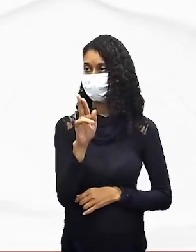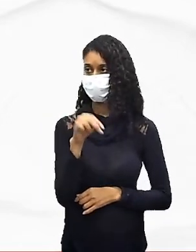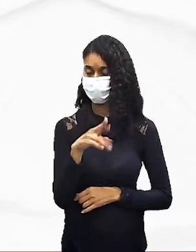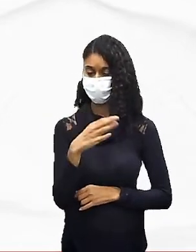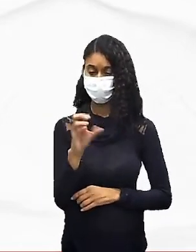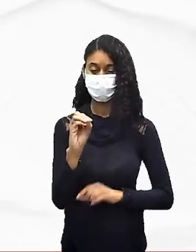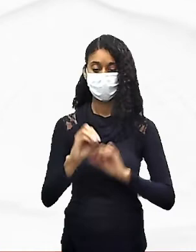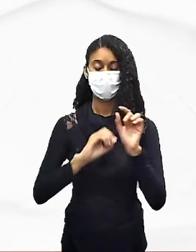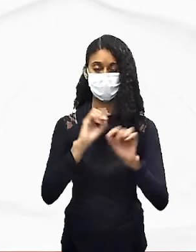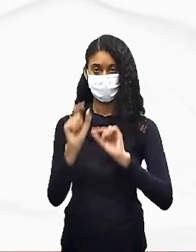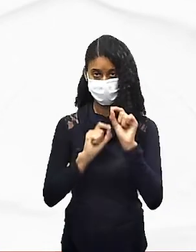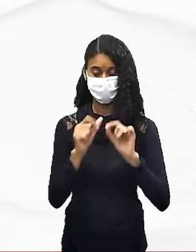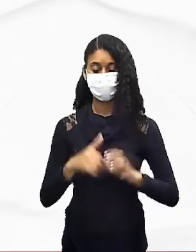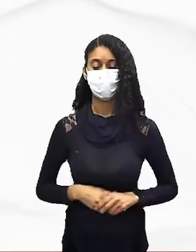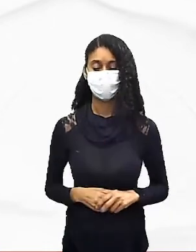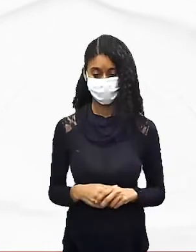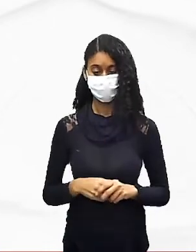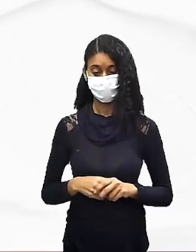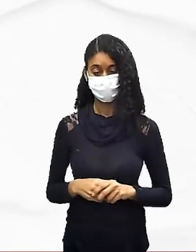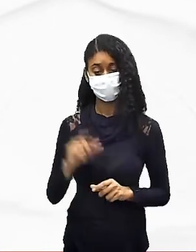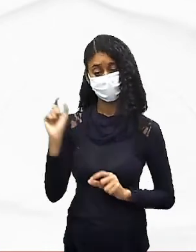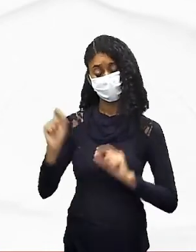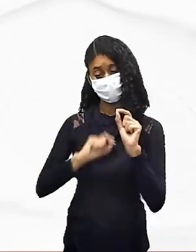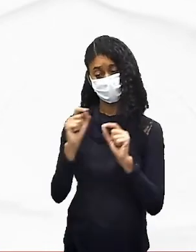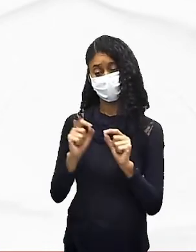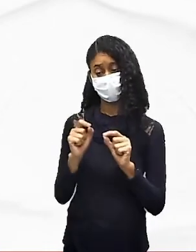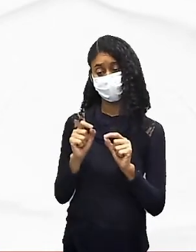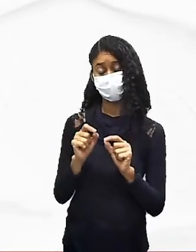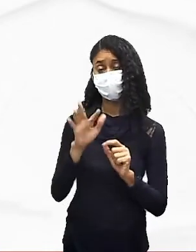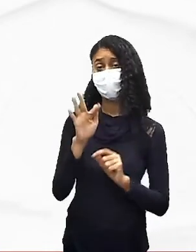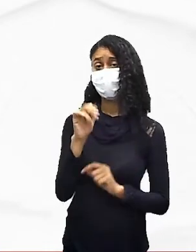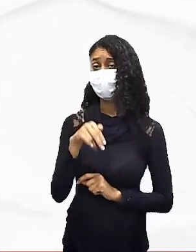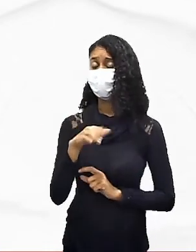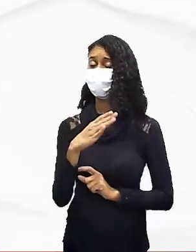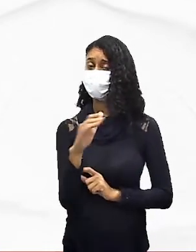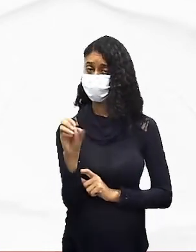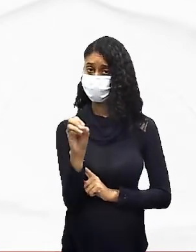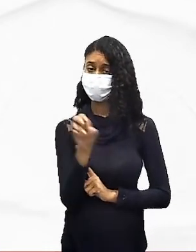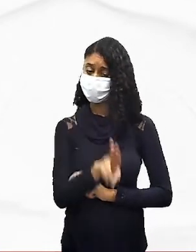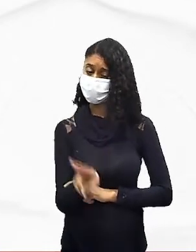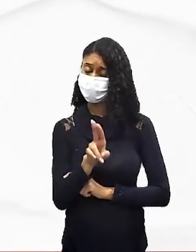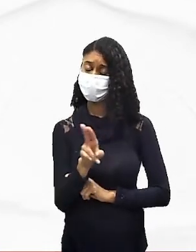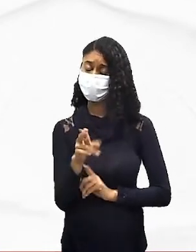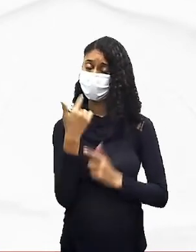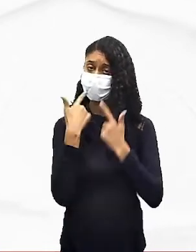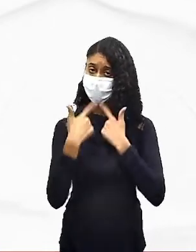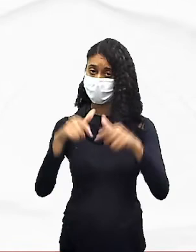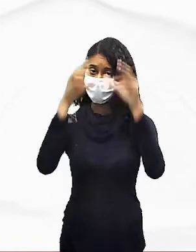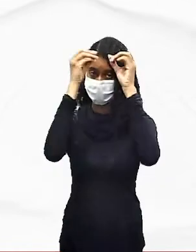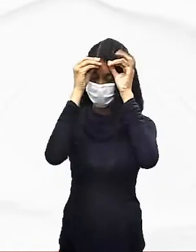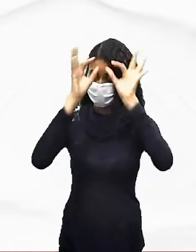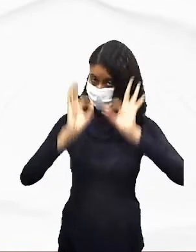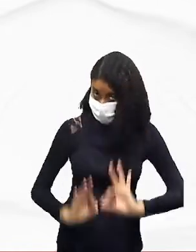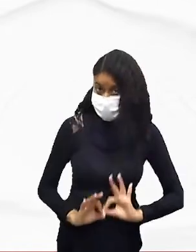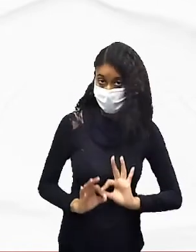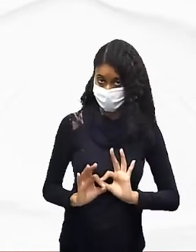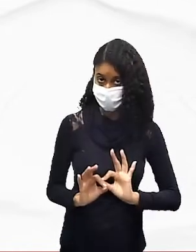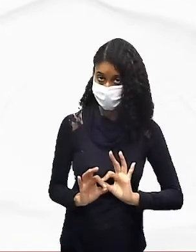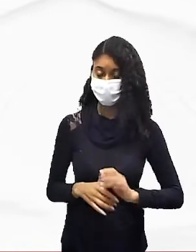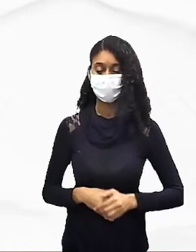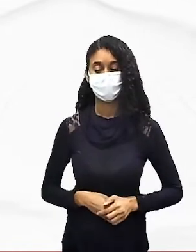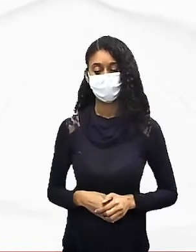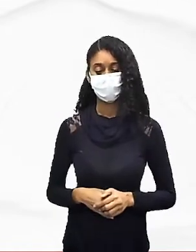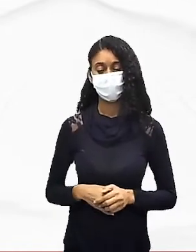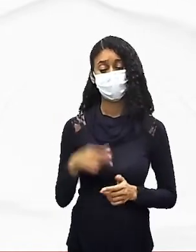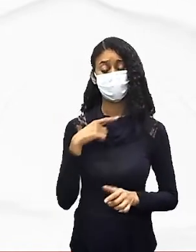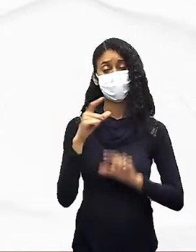questão trata de funções da linguagem, tá? Funções da linguagem. Então, você